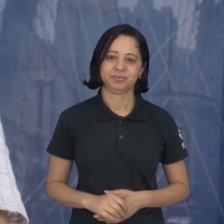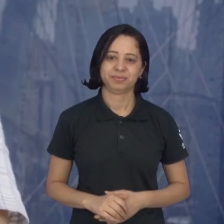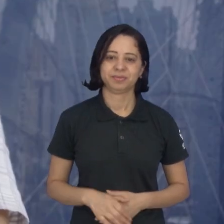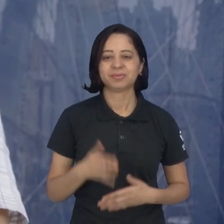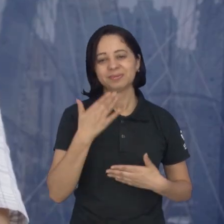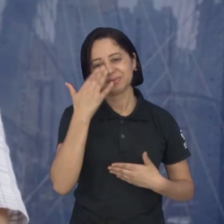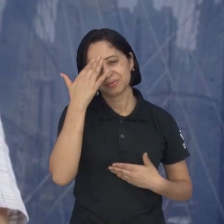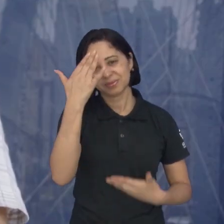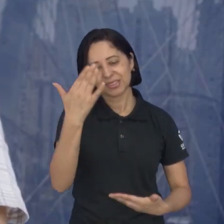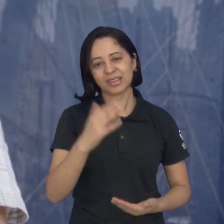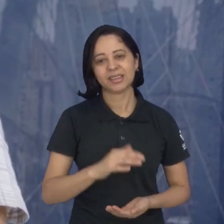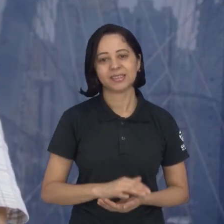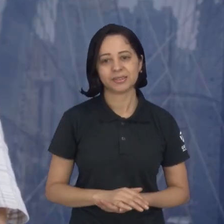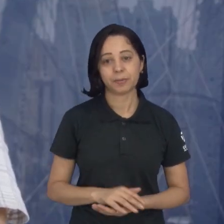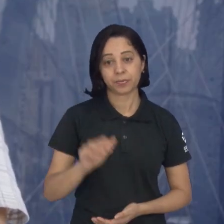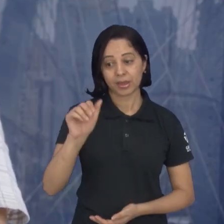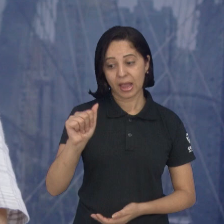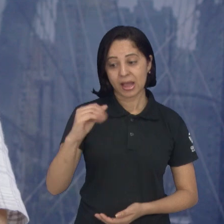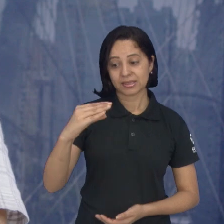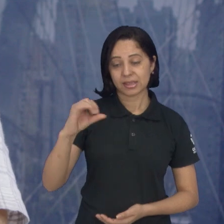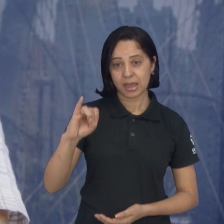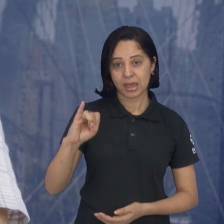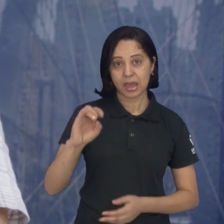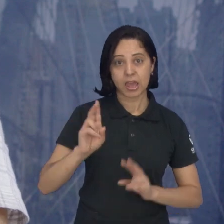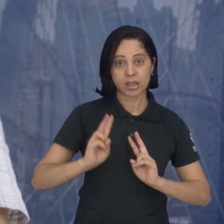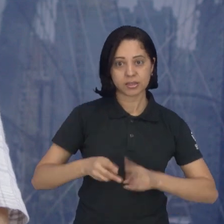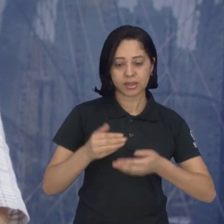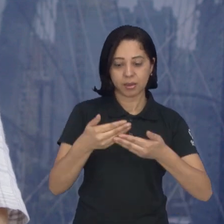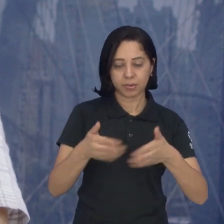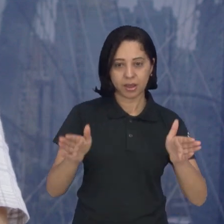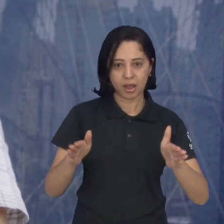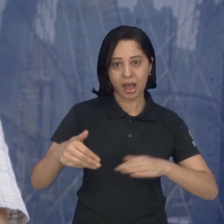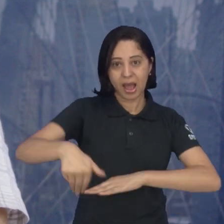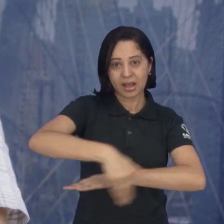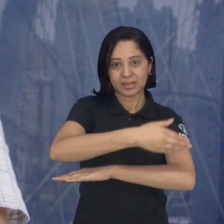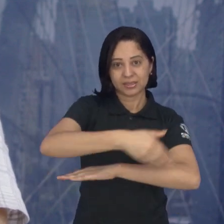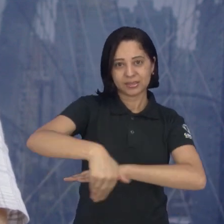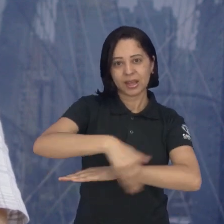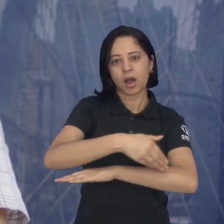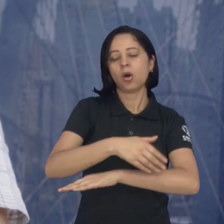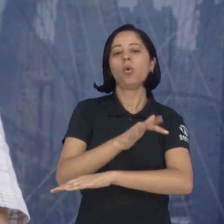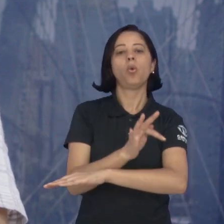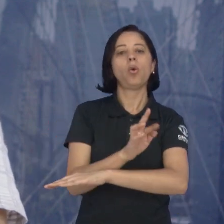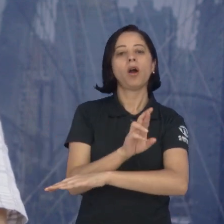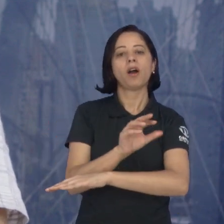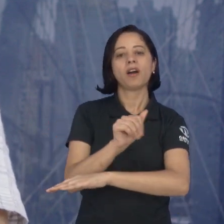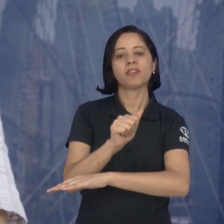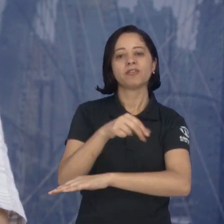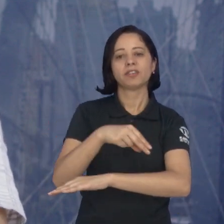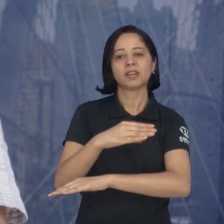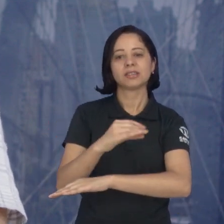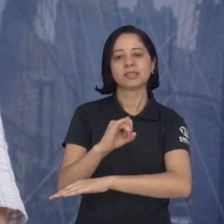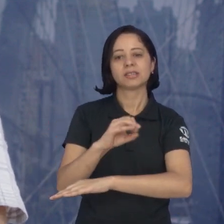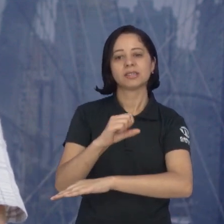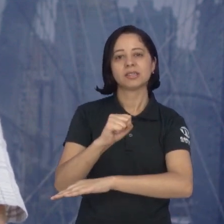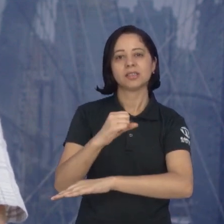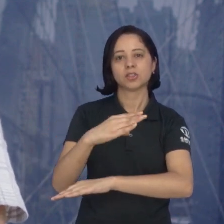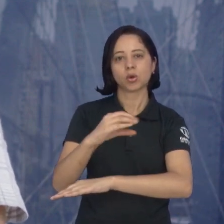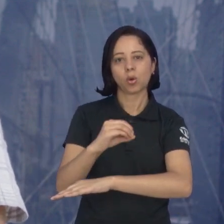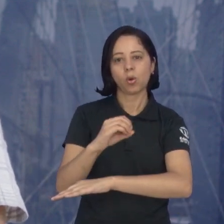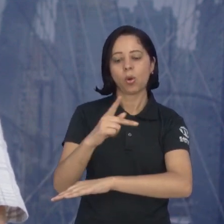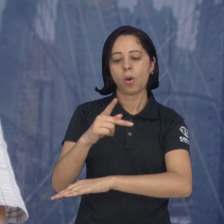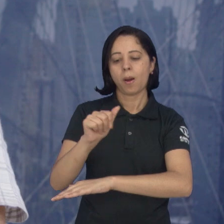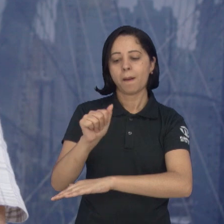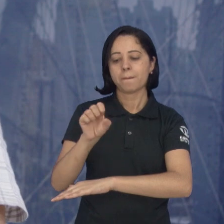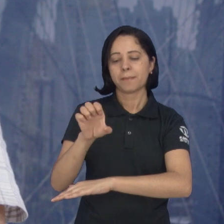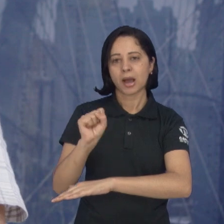Obrigado. A ACI está aberta, fica aqui na rua Francisco Paz 56, pertinho aqui, né? E eu acho